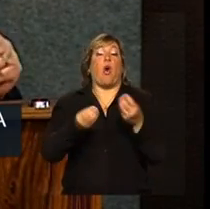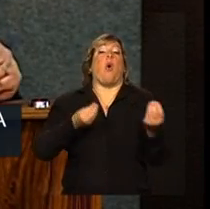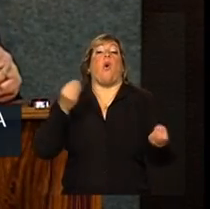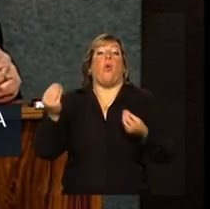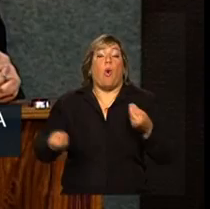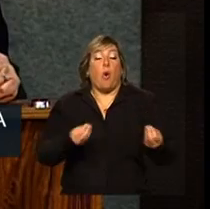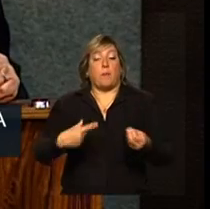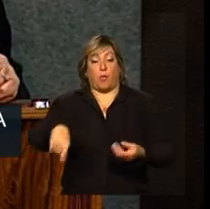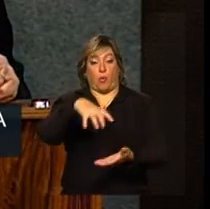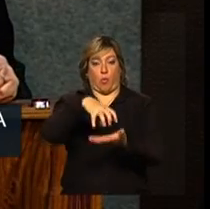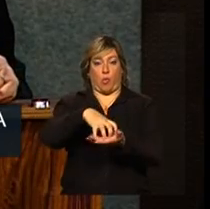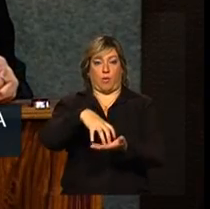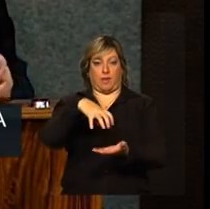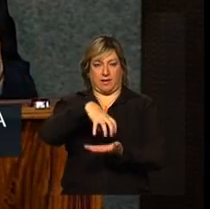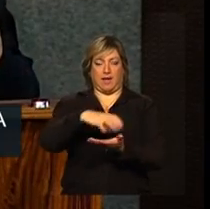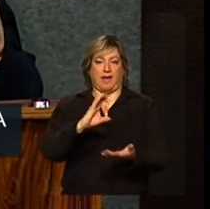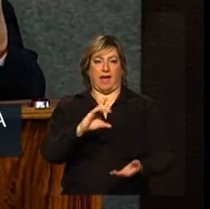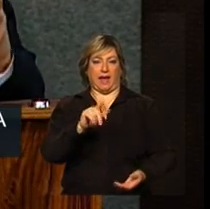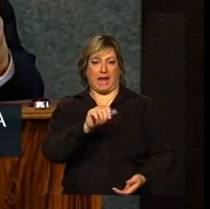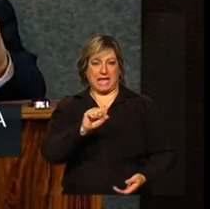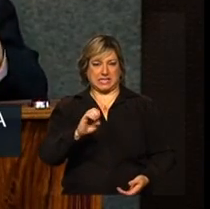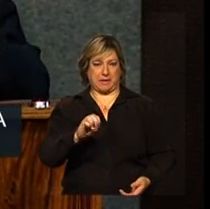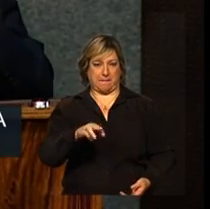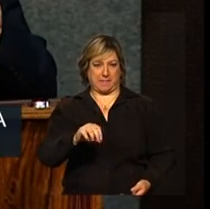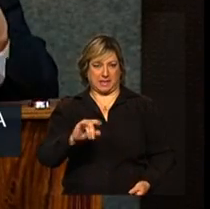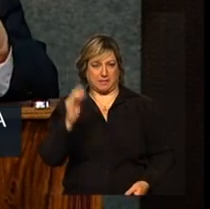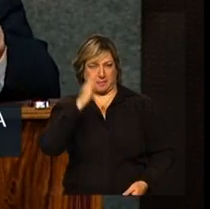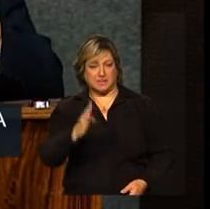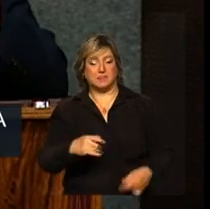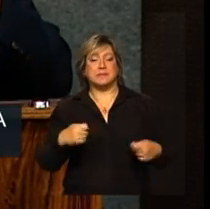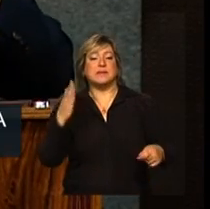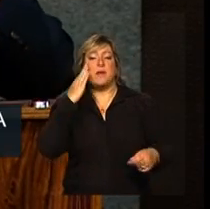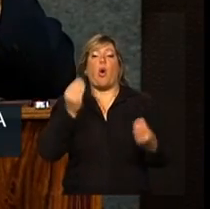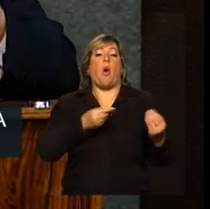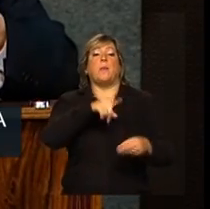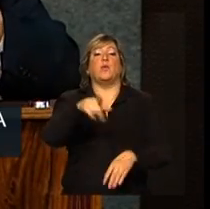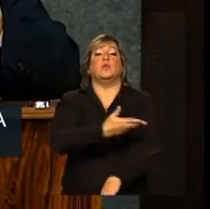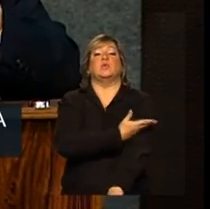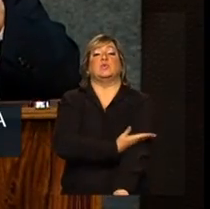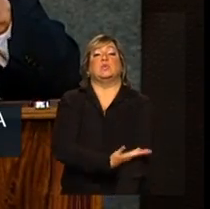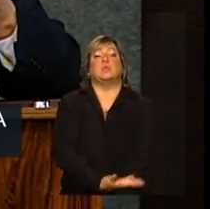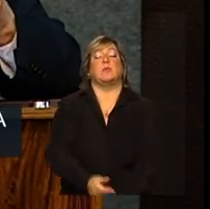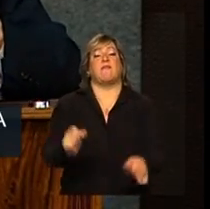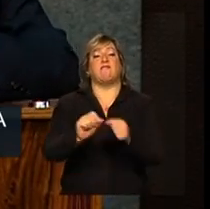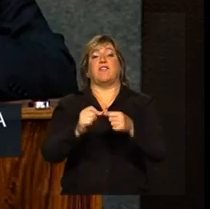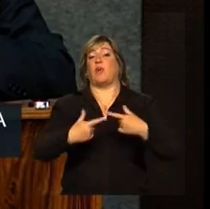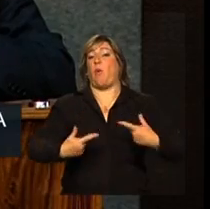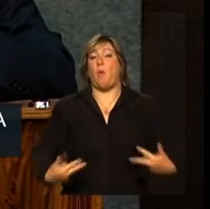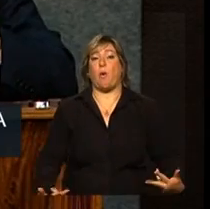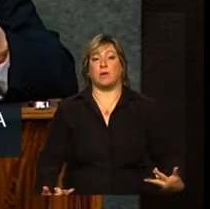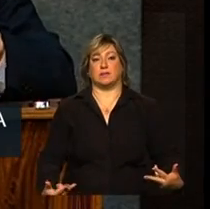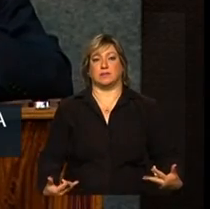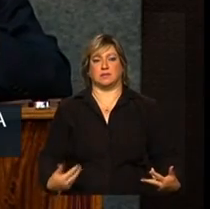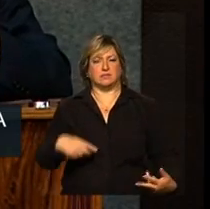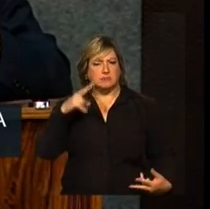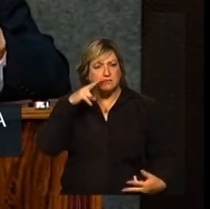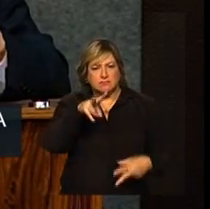cidadão da classe média brasileira. Porque, pelo comportamento, pela perspectiva, pela aspiração, nós vamos